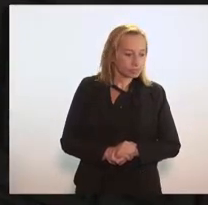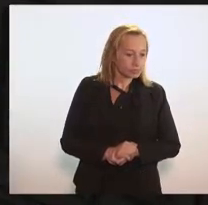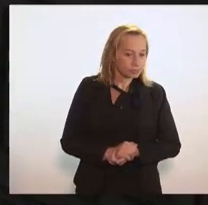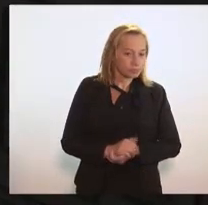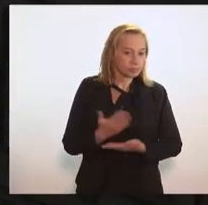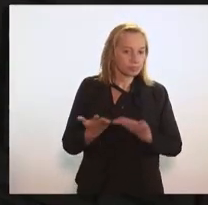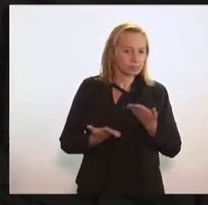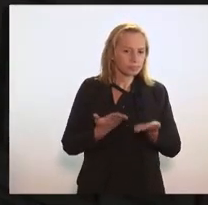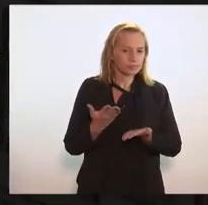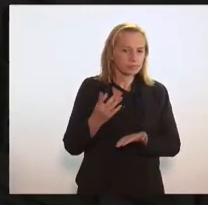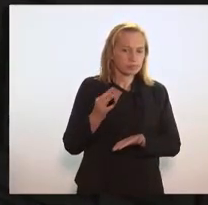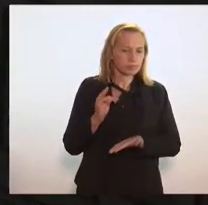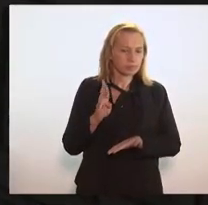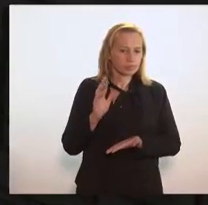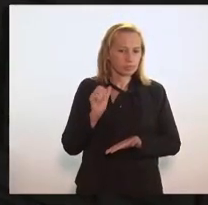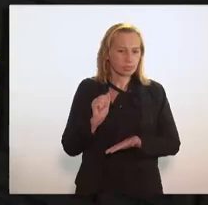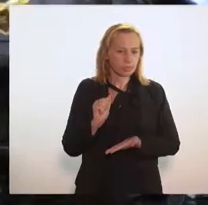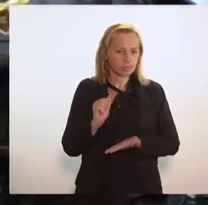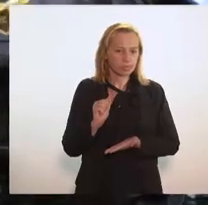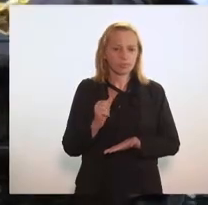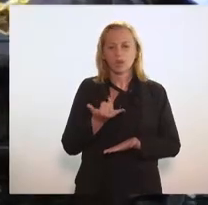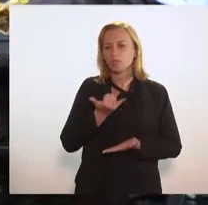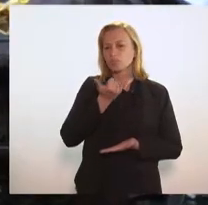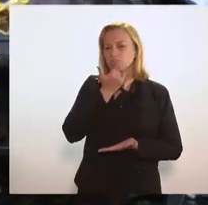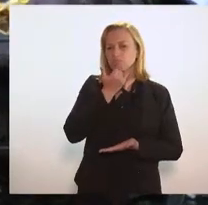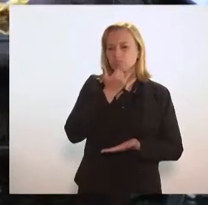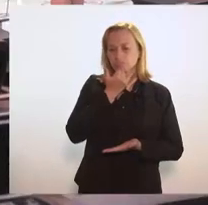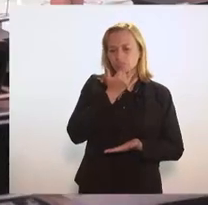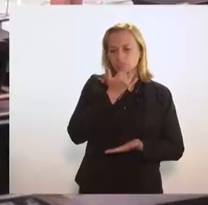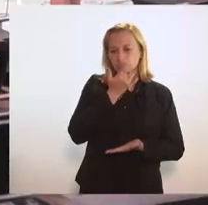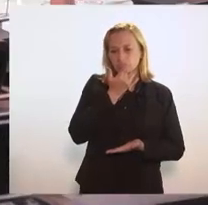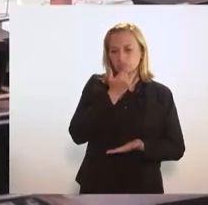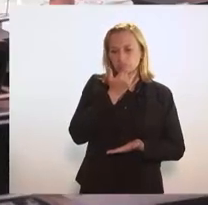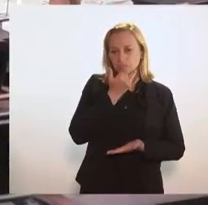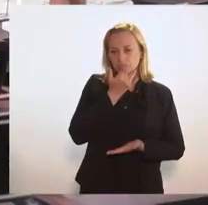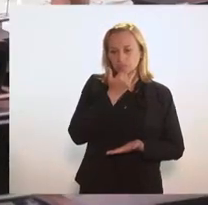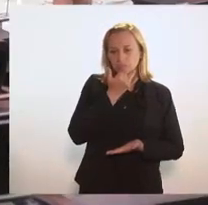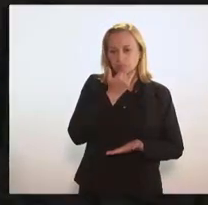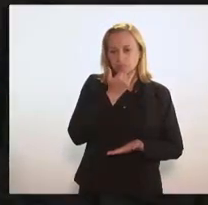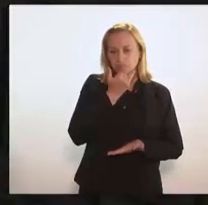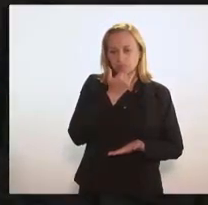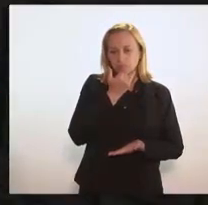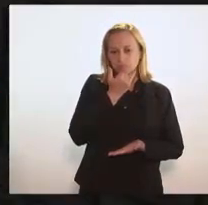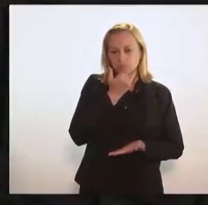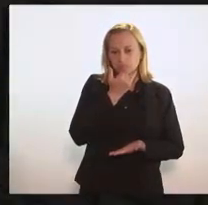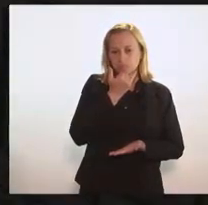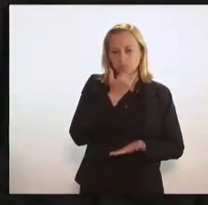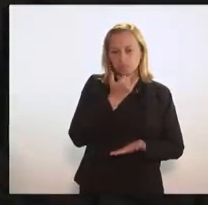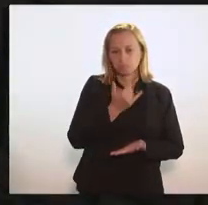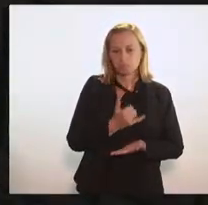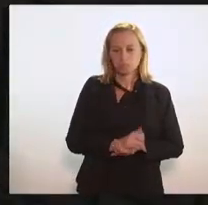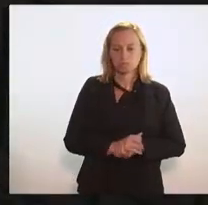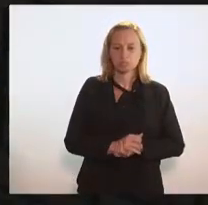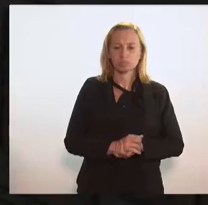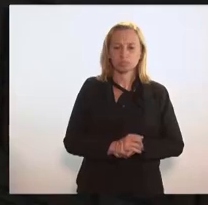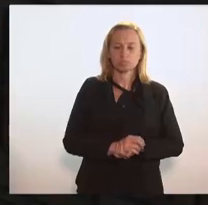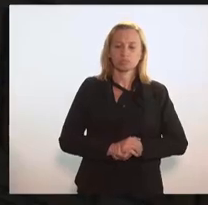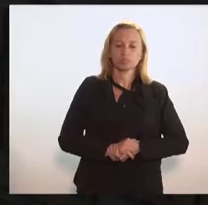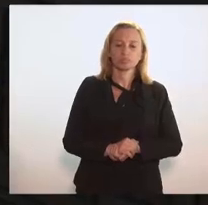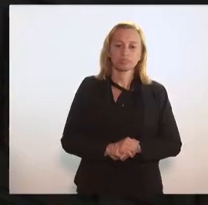para o novo então fala sobre o tratamento tributário para o trigo